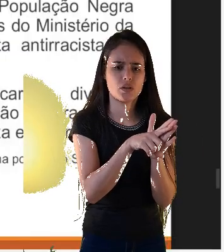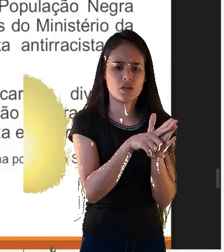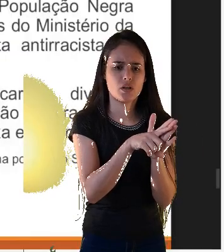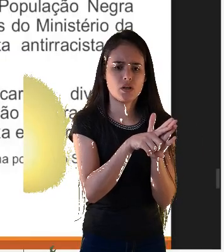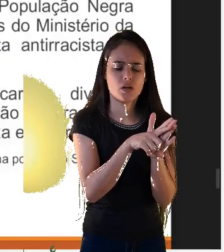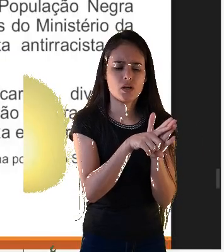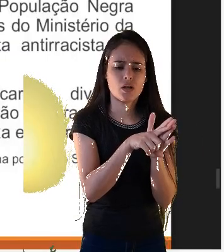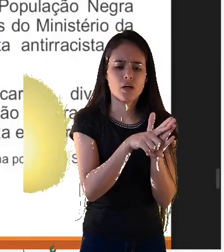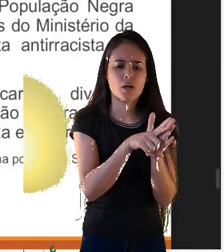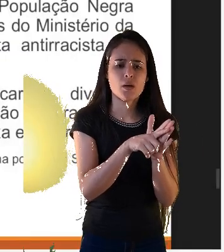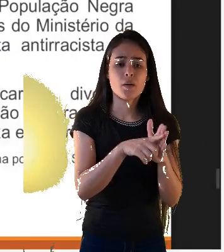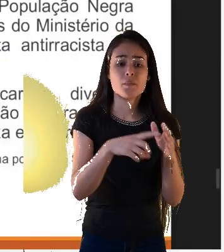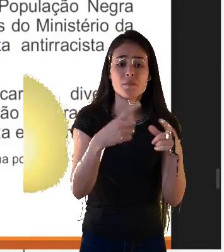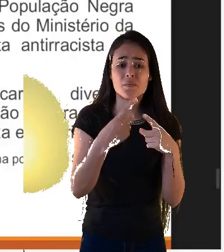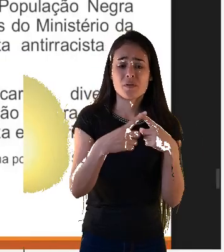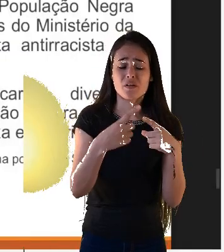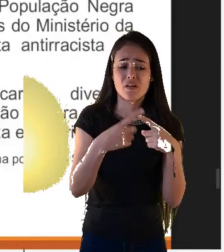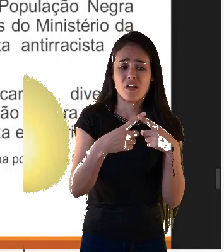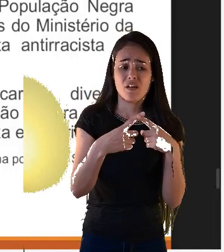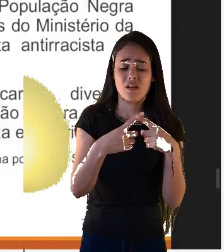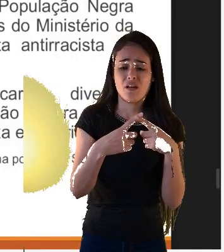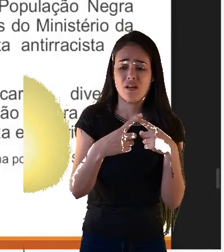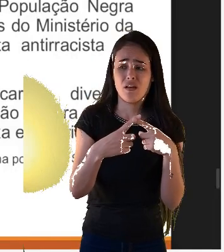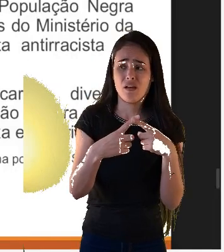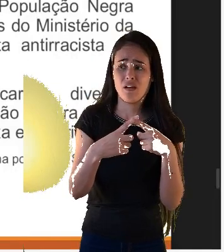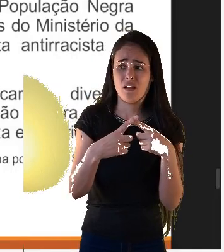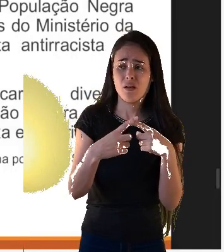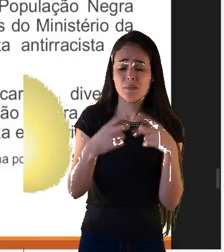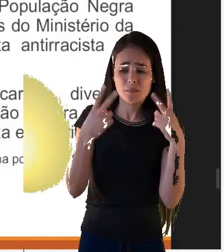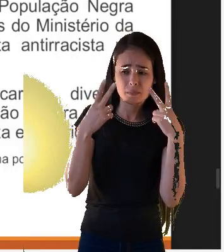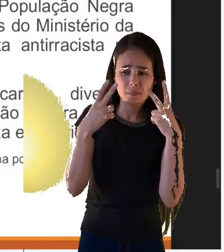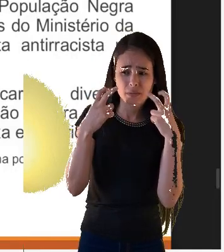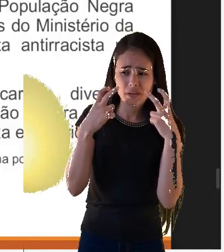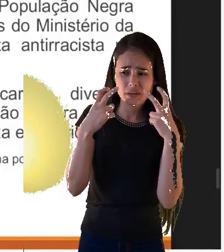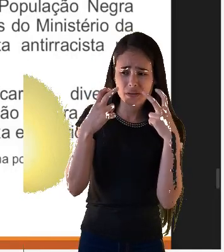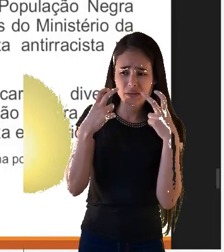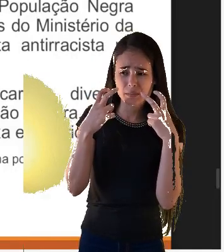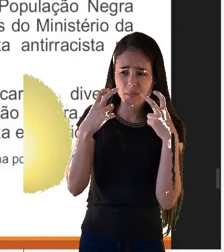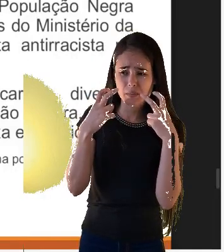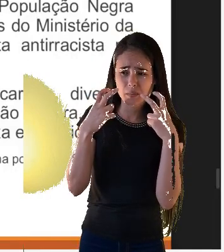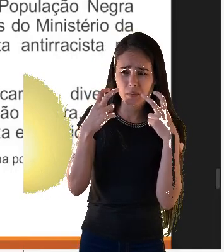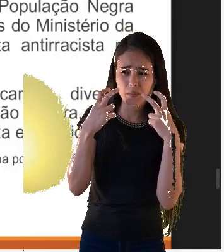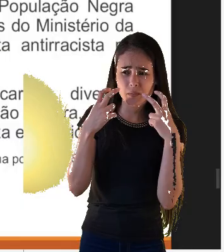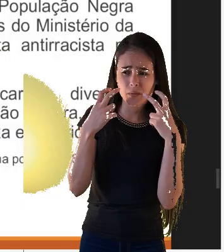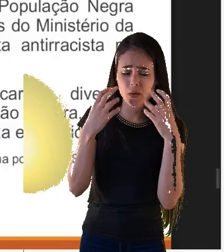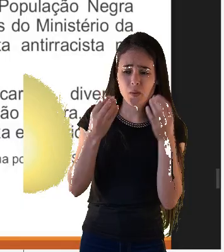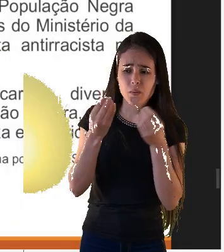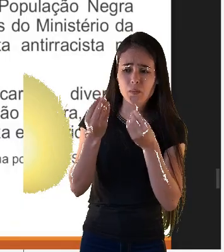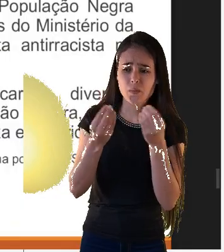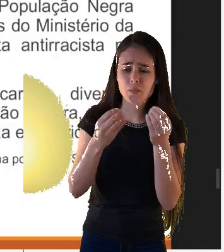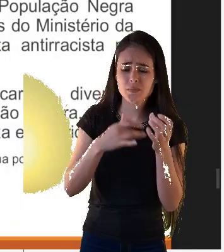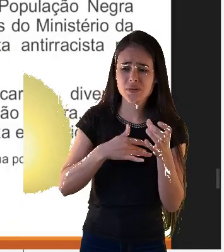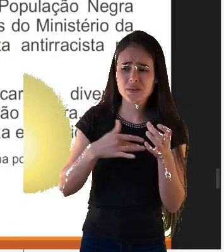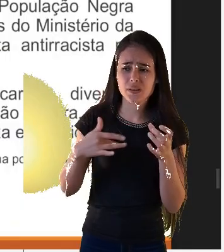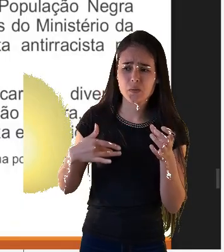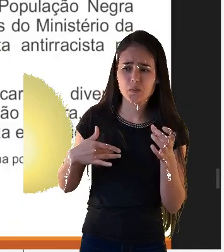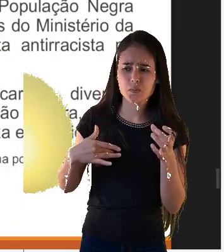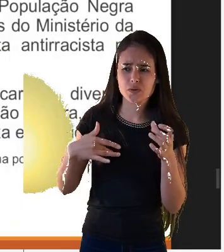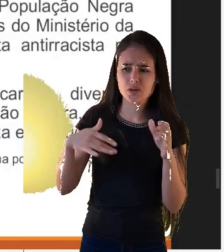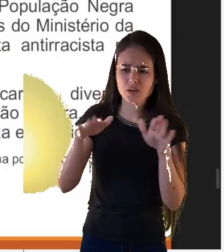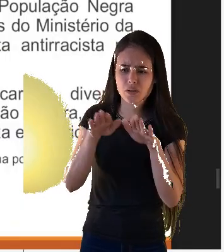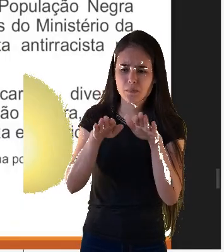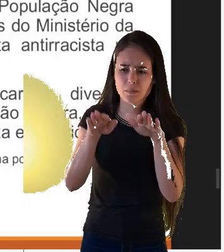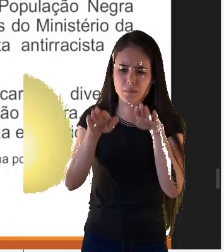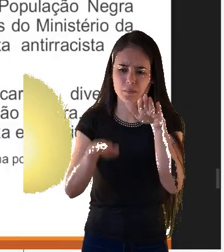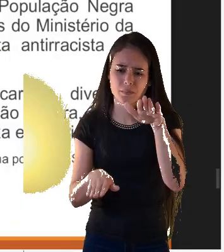esse comitê começou a realizar pesquisas e também denúncias, né, em relação às desigualdades